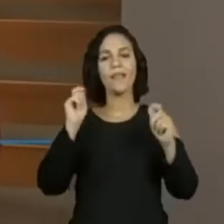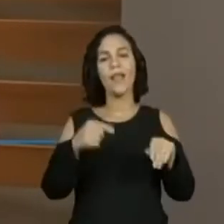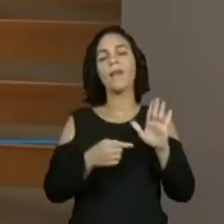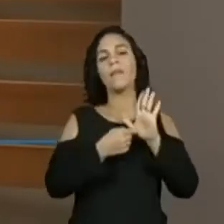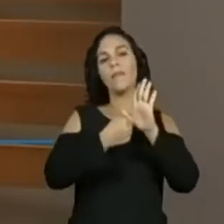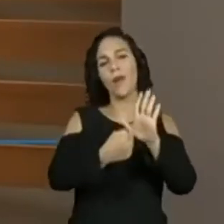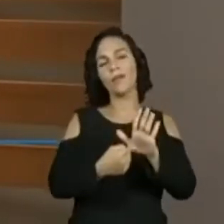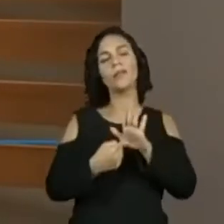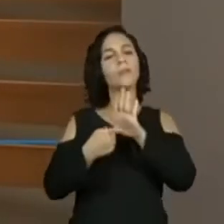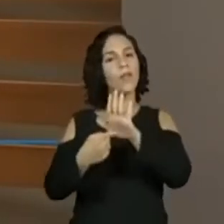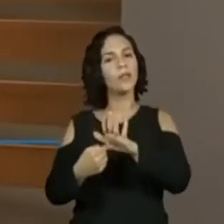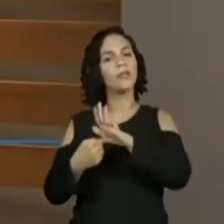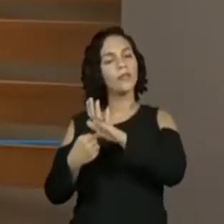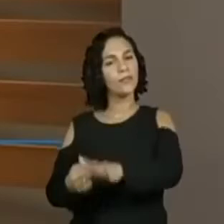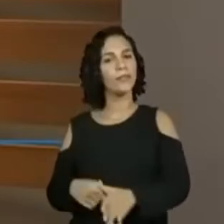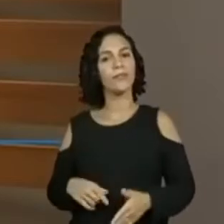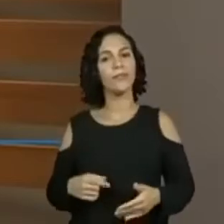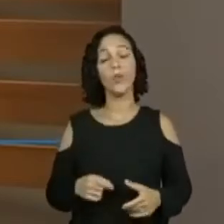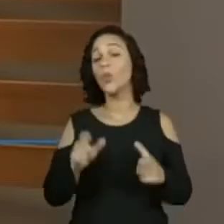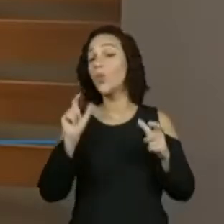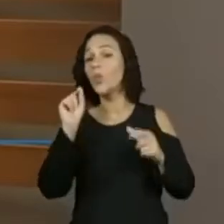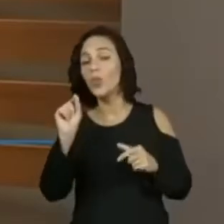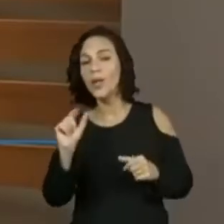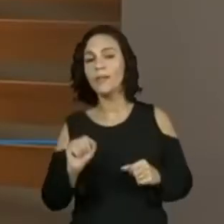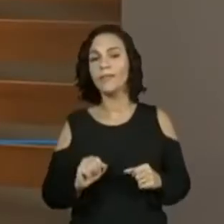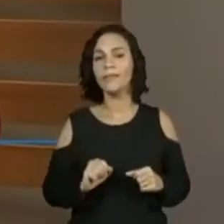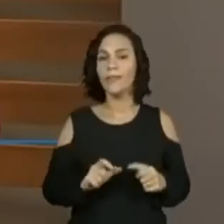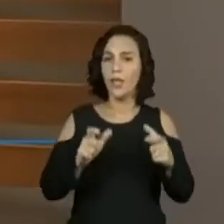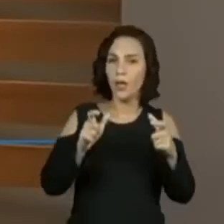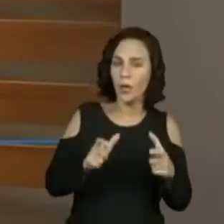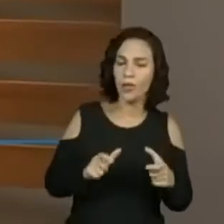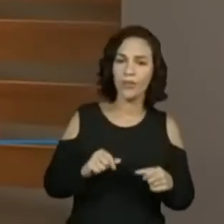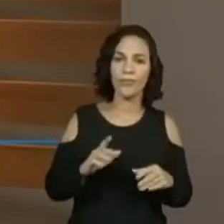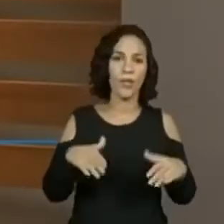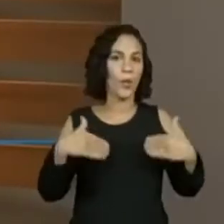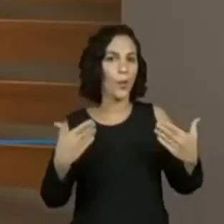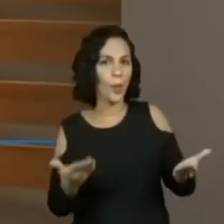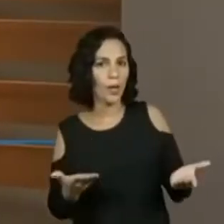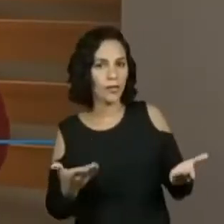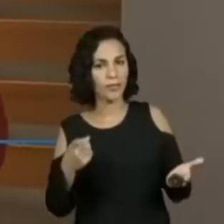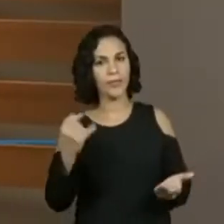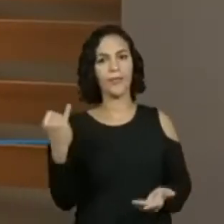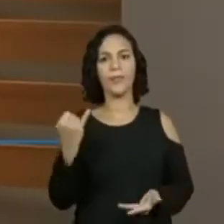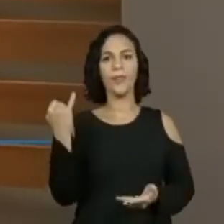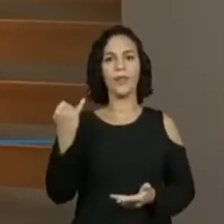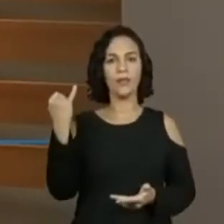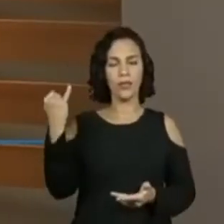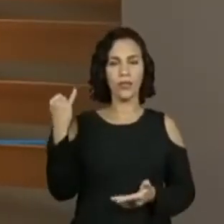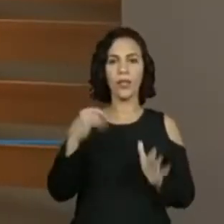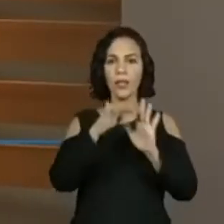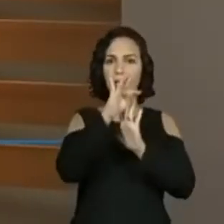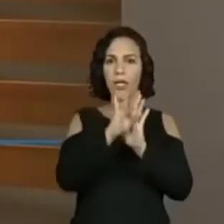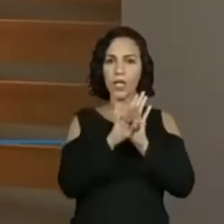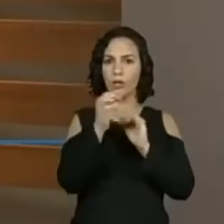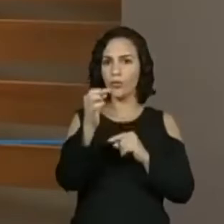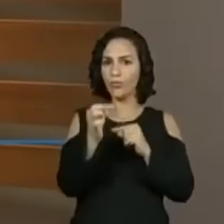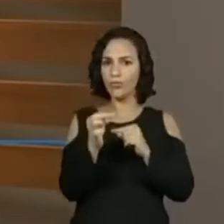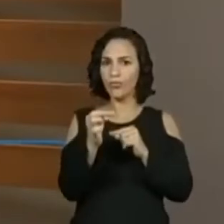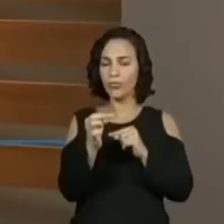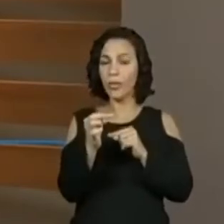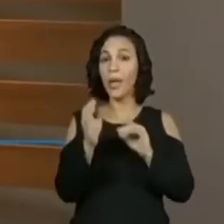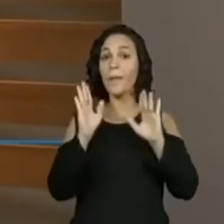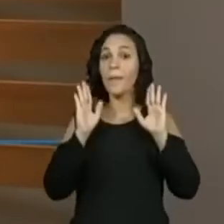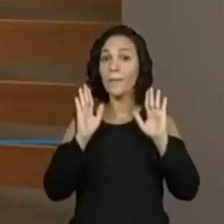legendas, que é o que é, aonde, quando, né? Isso é importante. Texto pequeno, mas aqui ela